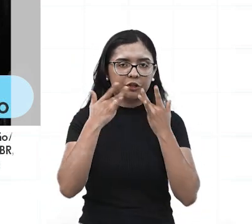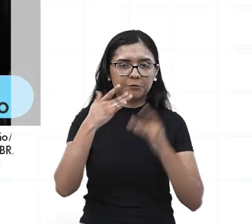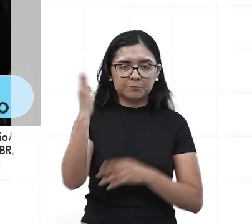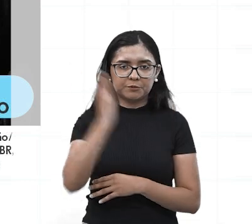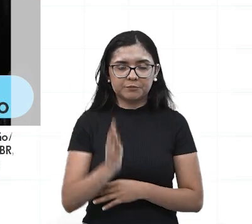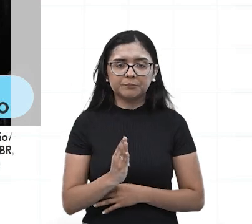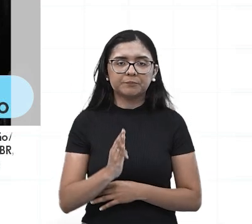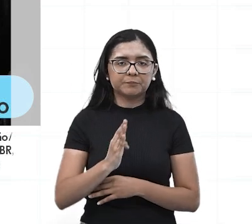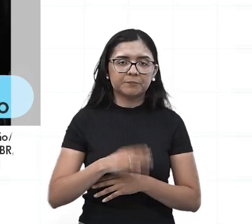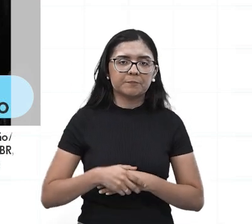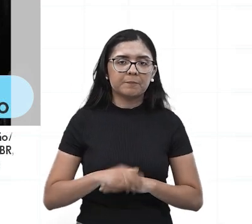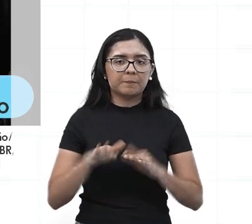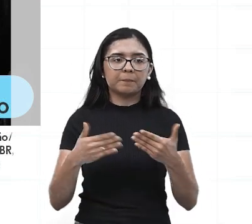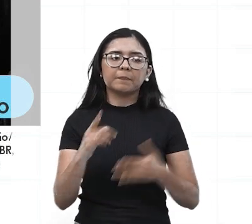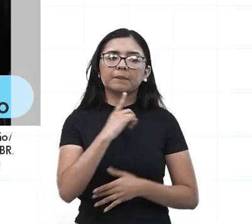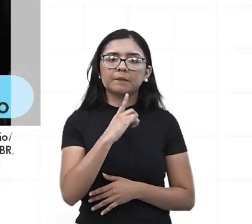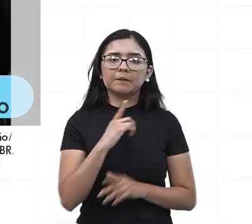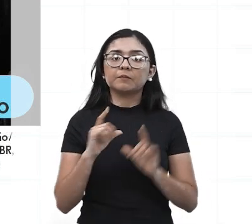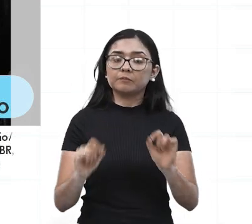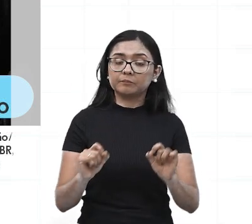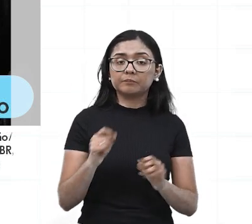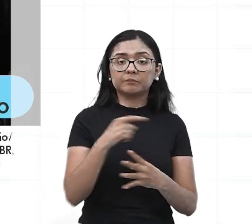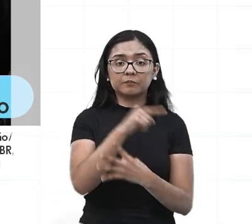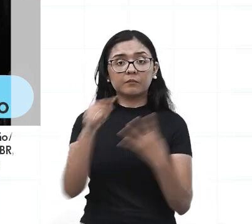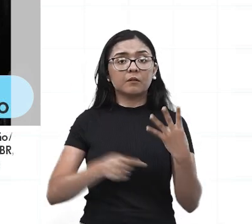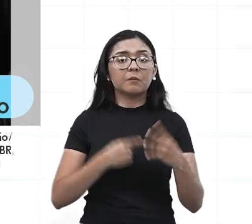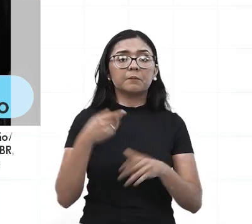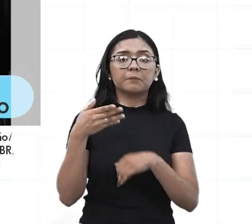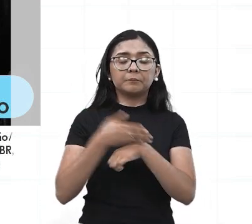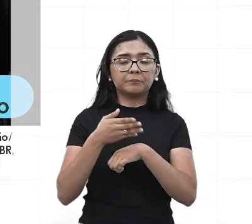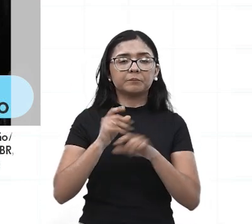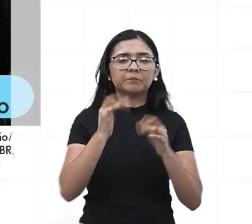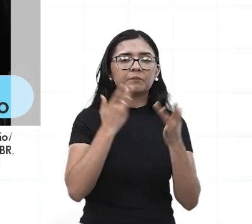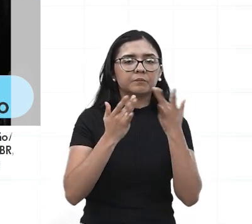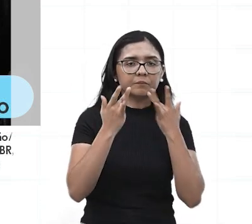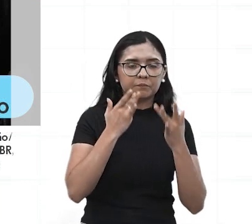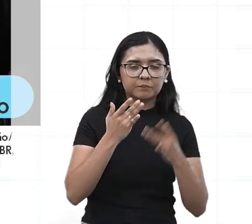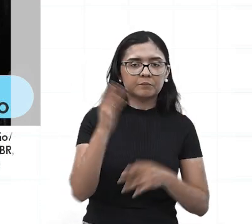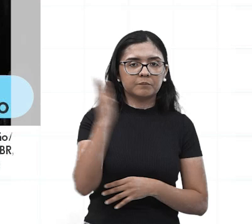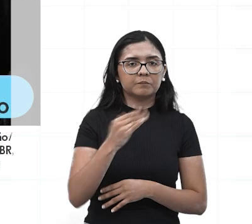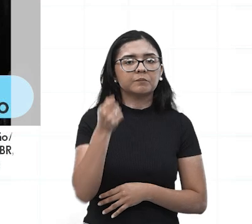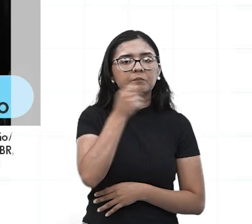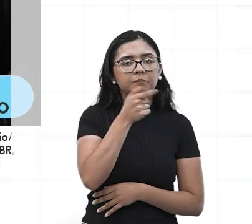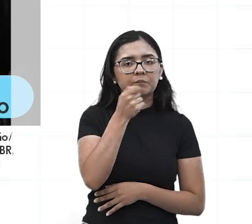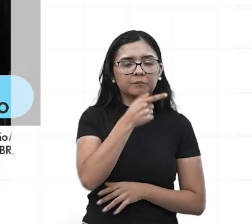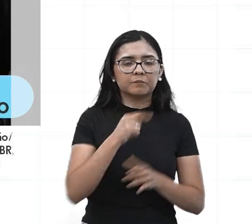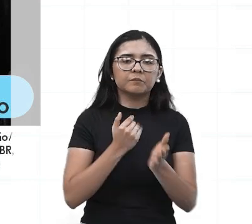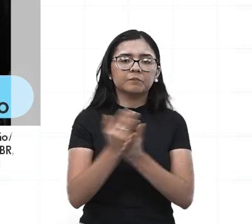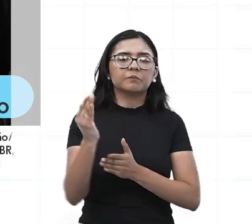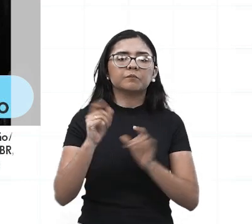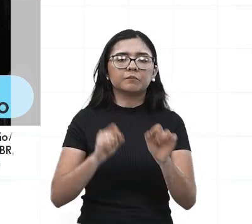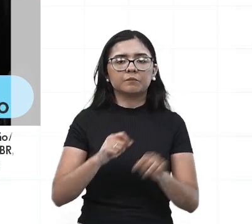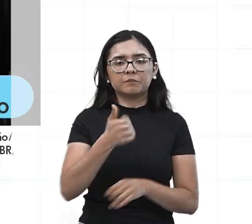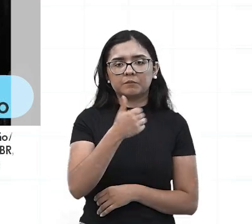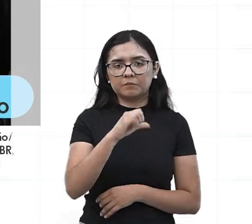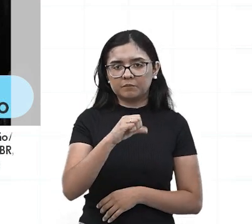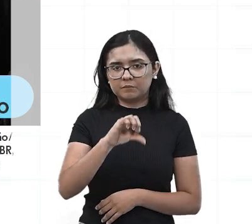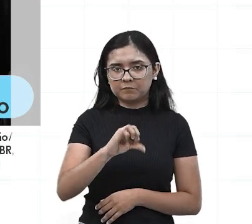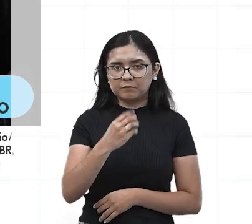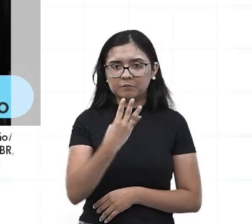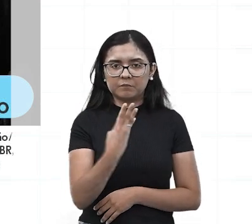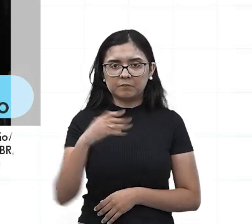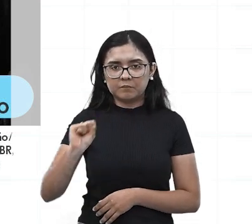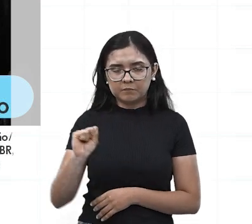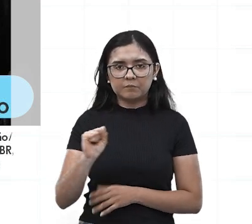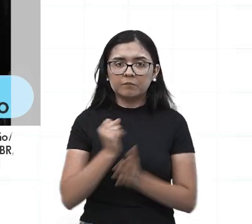brasileiro. E aí a gente tem, né, eles participaram do Teatro Brasileiro de Comédia, que foi criado em 1948. Então a gente percebe